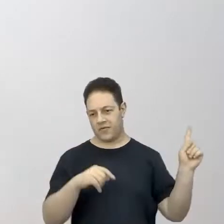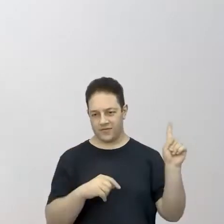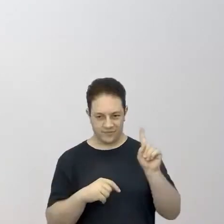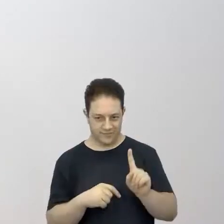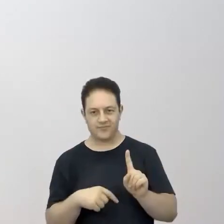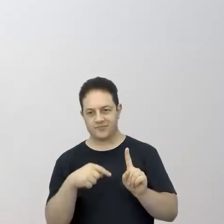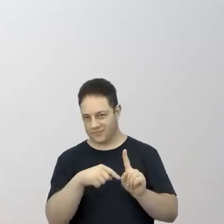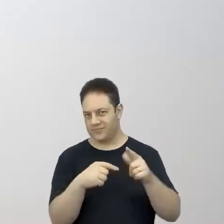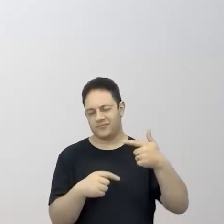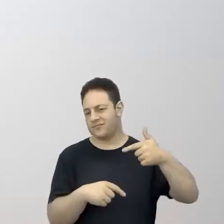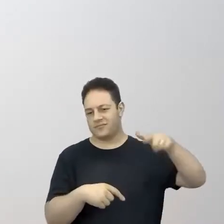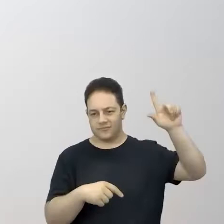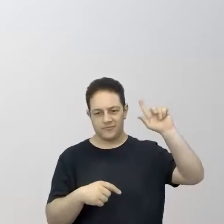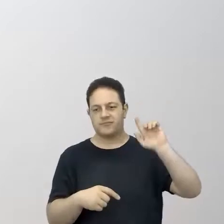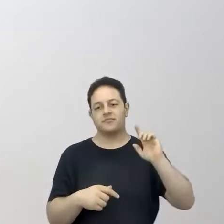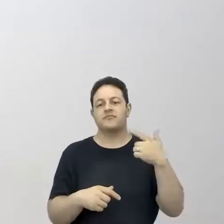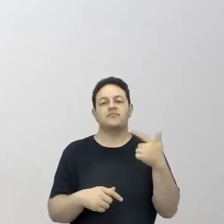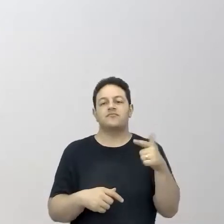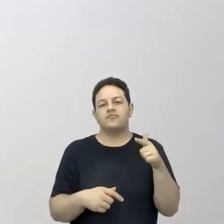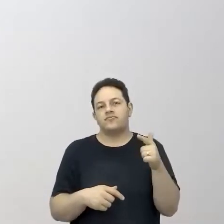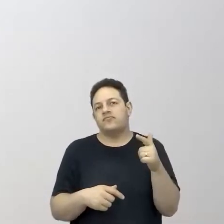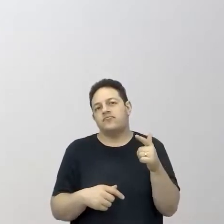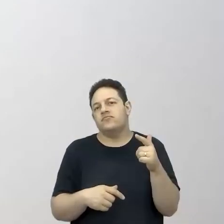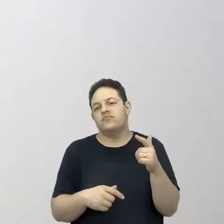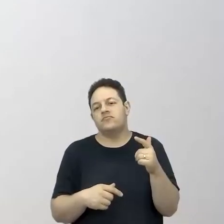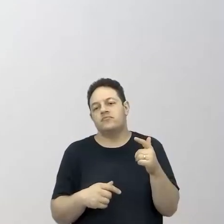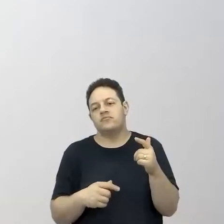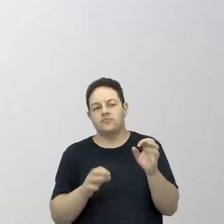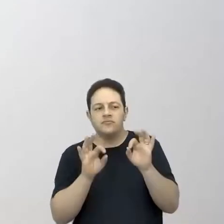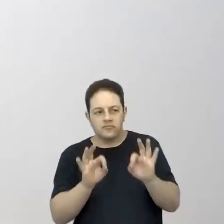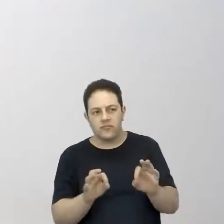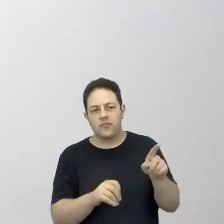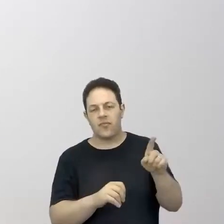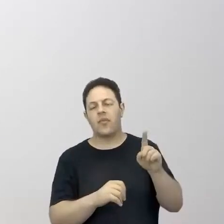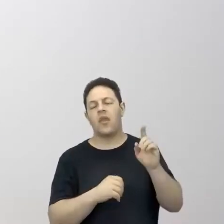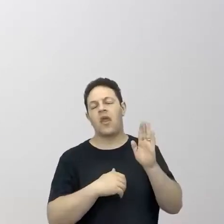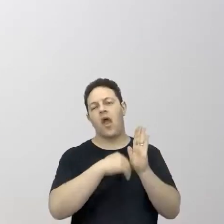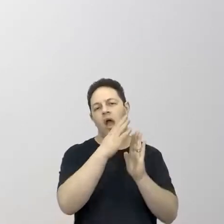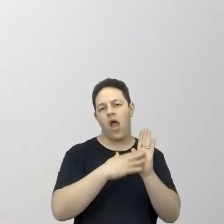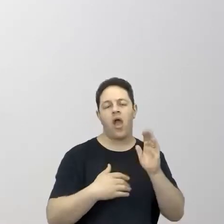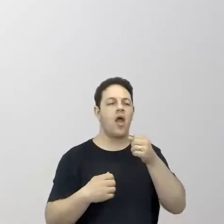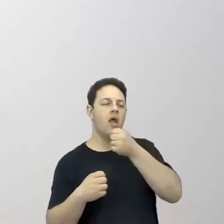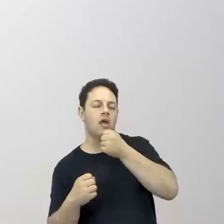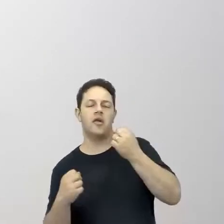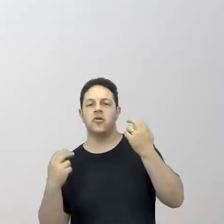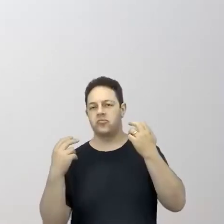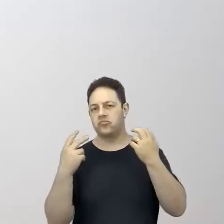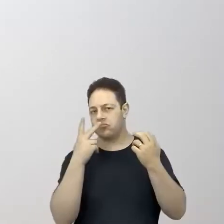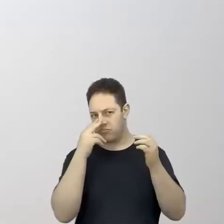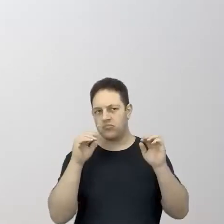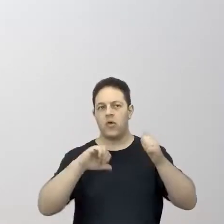pessoas que não tem nenhuma dúvida quanto à qualidade artística, né, dessas outras pessoas que